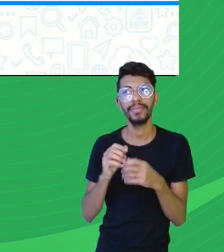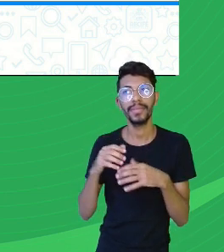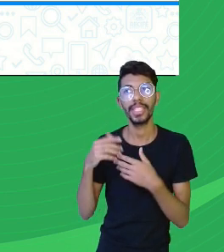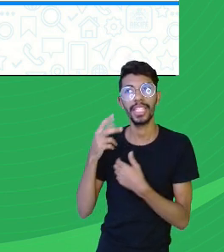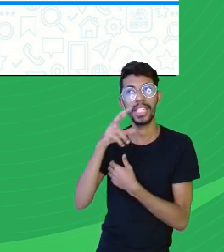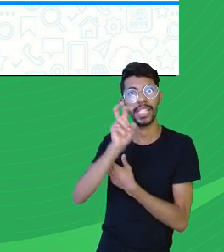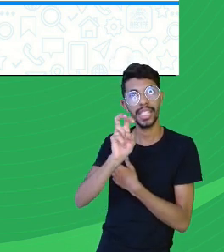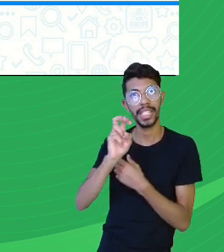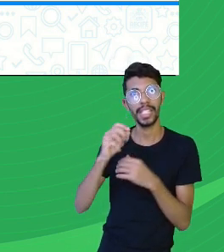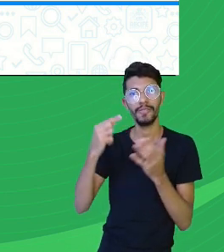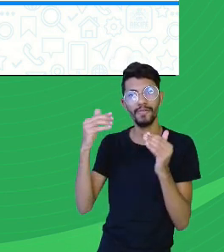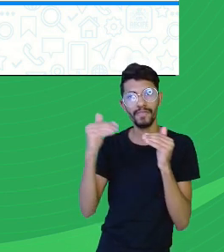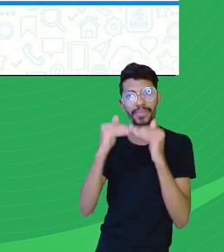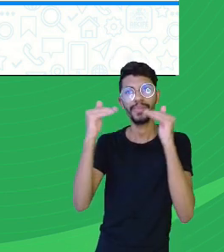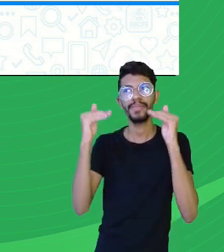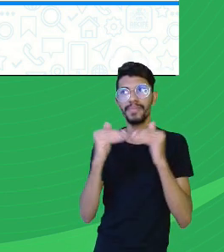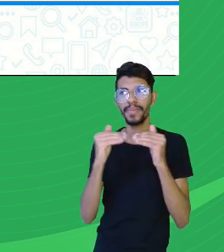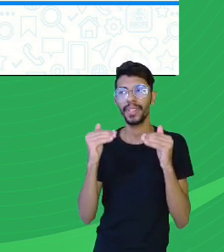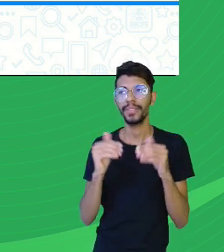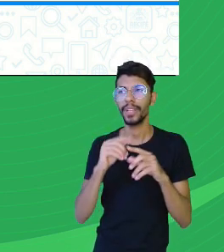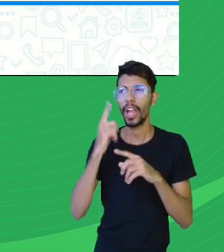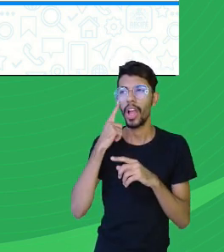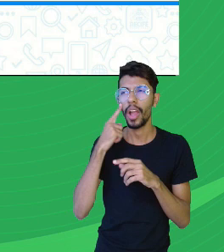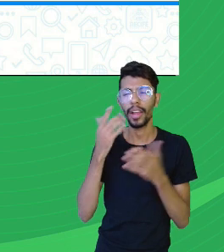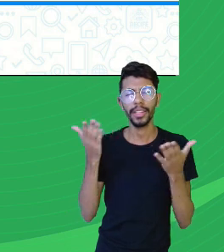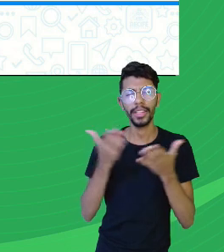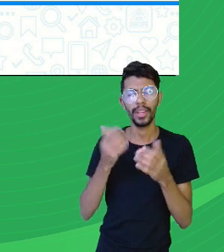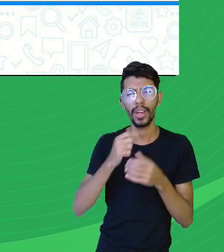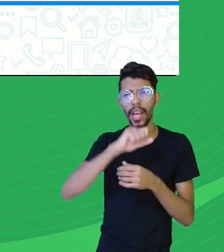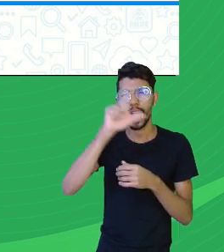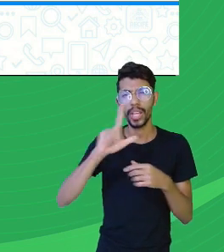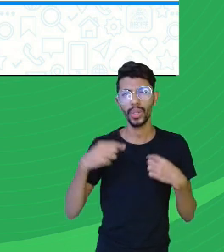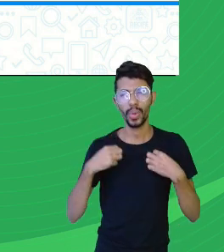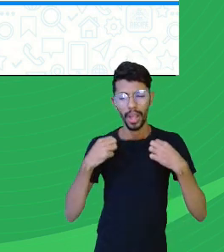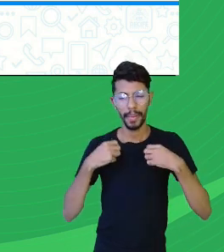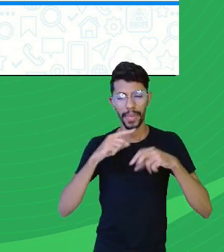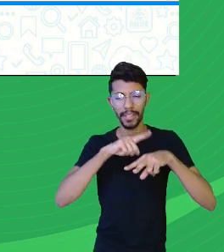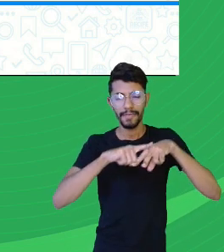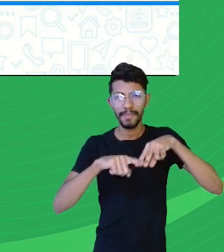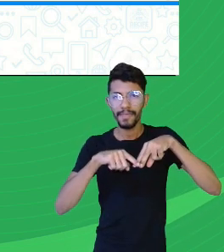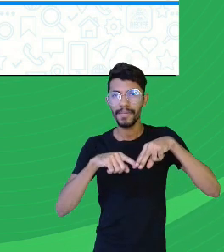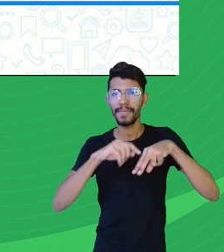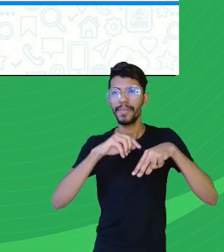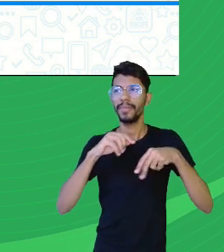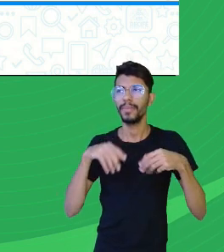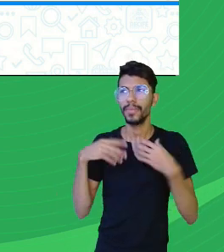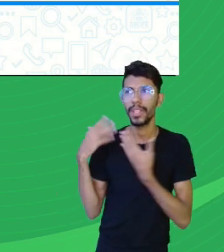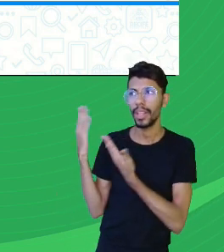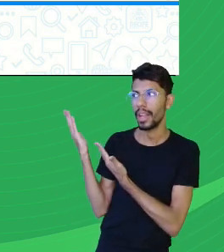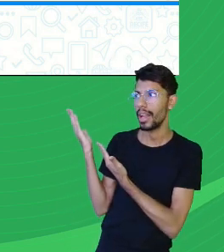5 combinações. E agora, com a camisa azul e a calça jeans, olha bem.